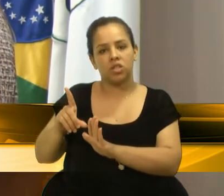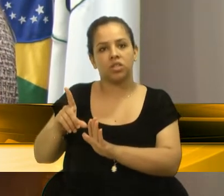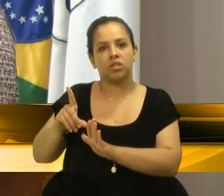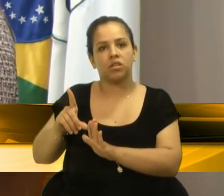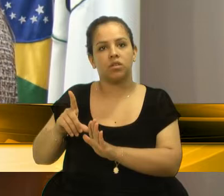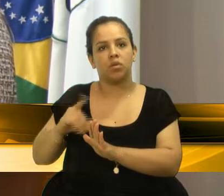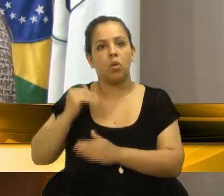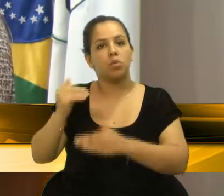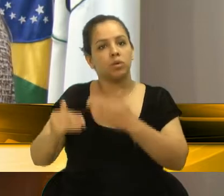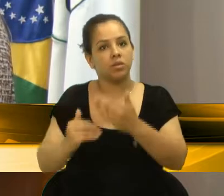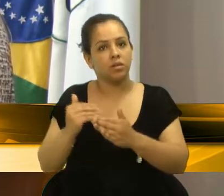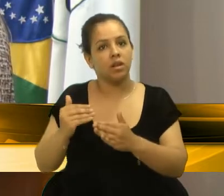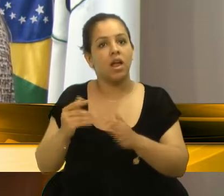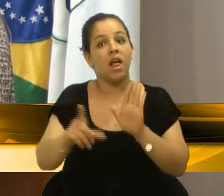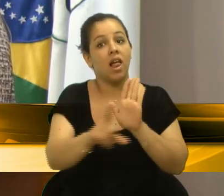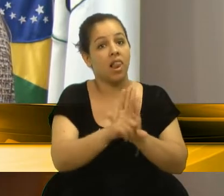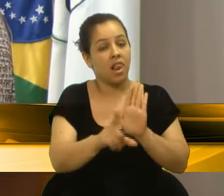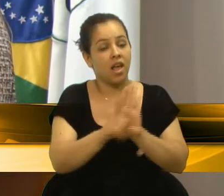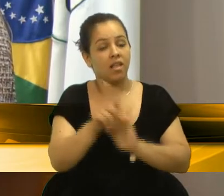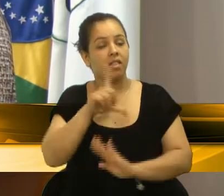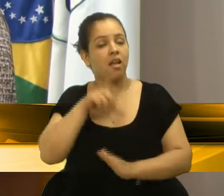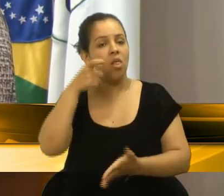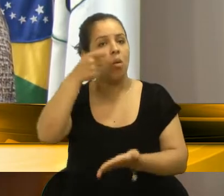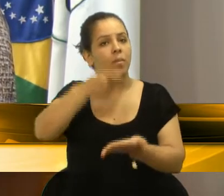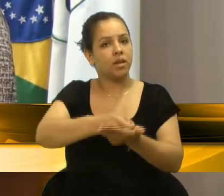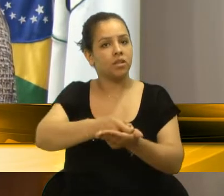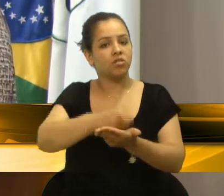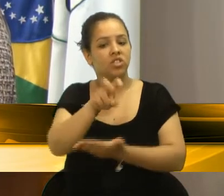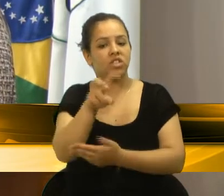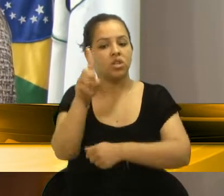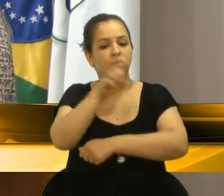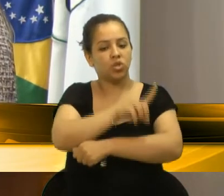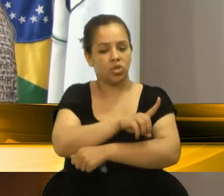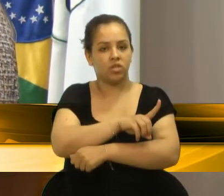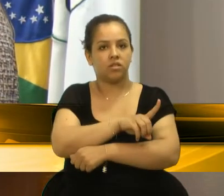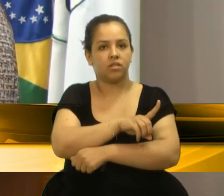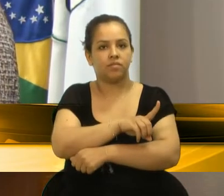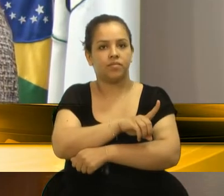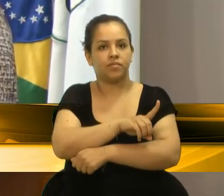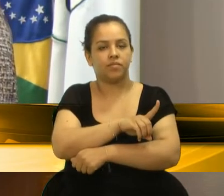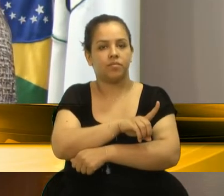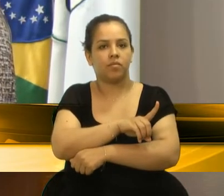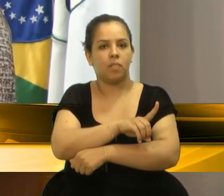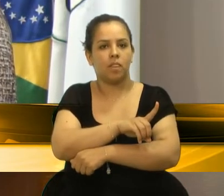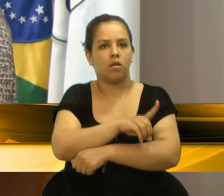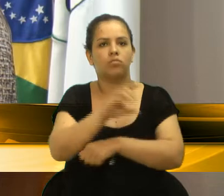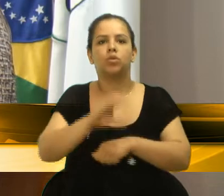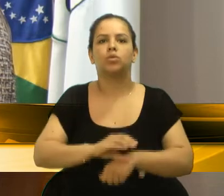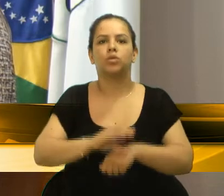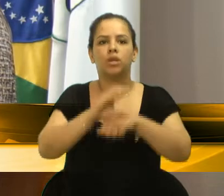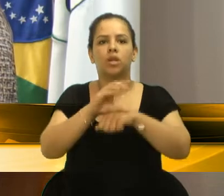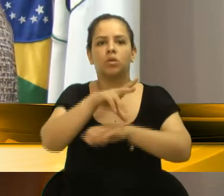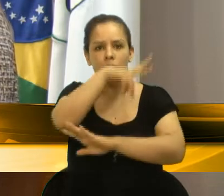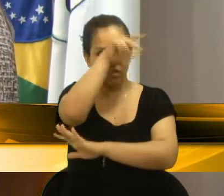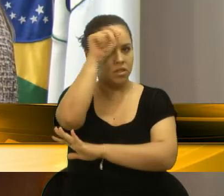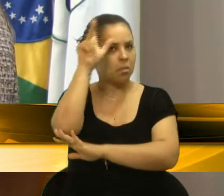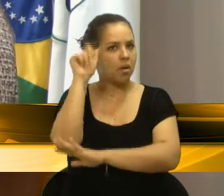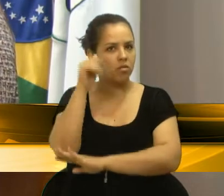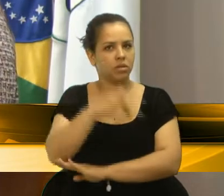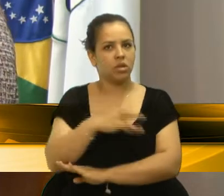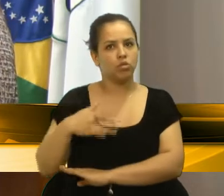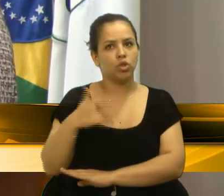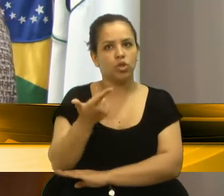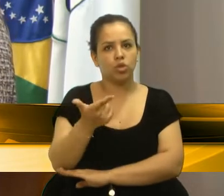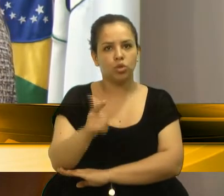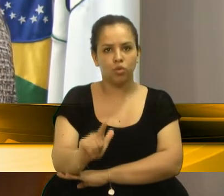lei determina a obrigatoriedade de 5 dias. O Conselho Municipal de Saúde novamente